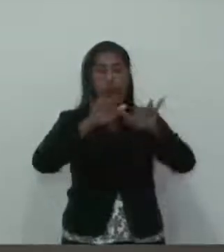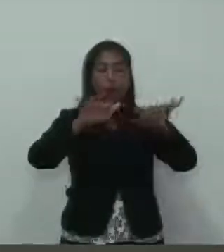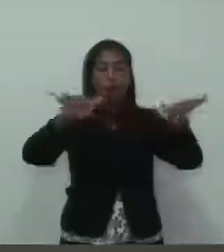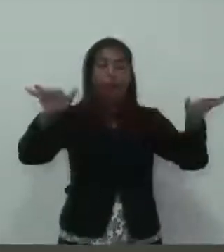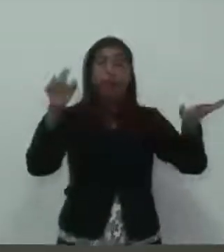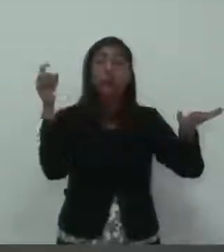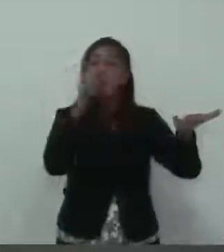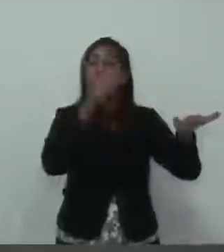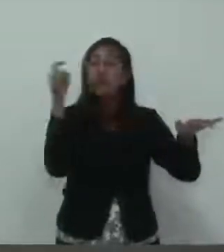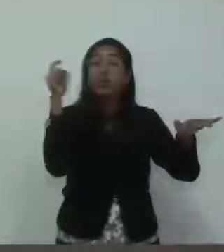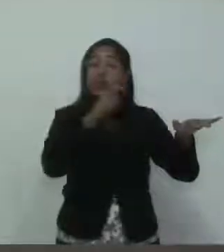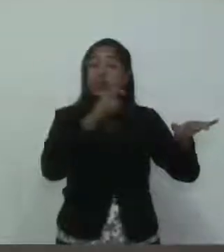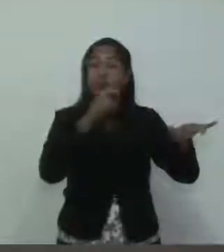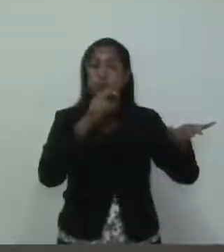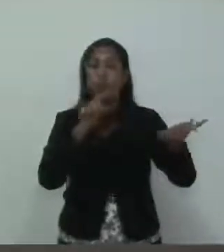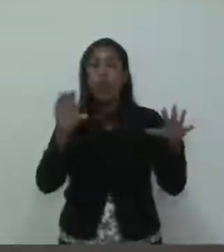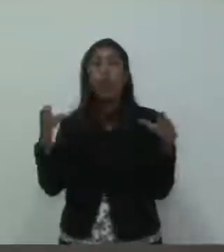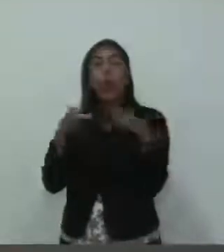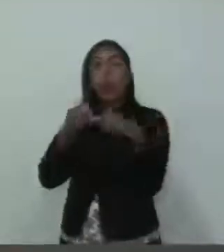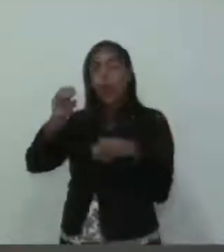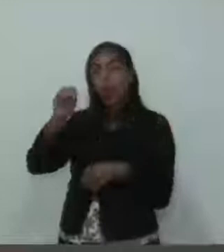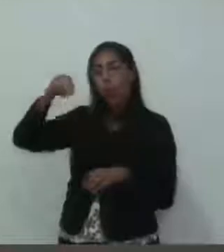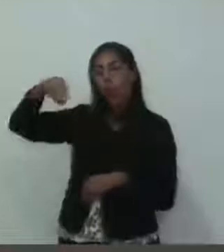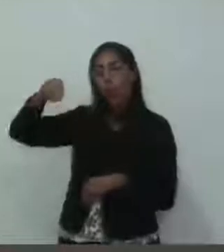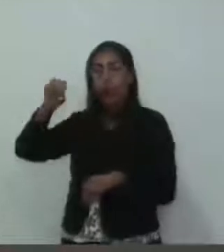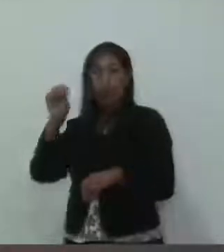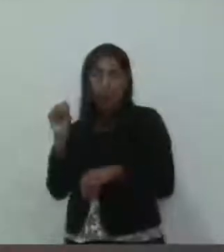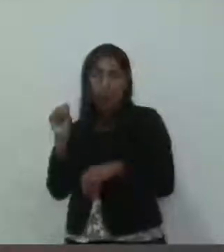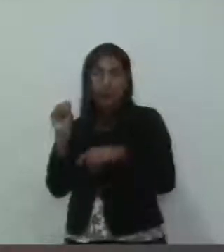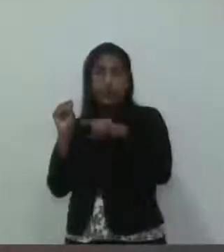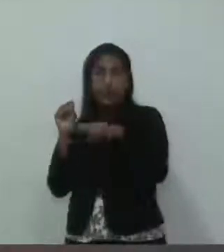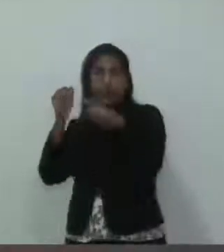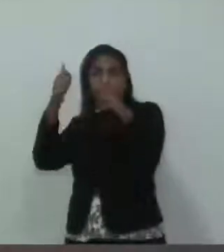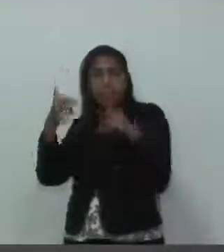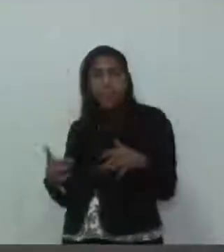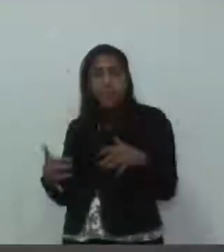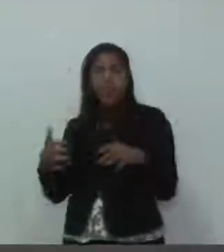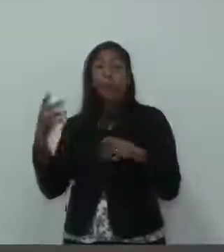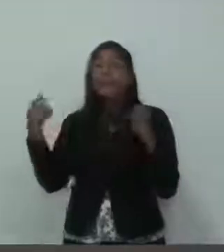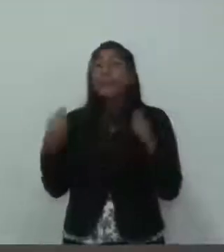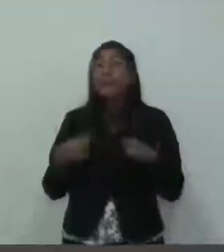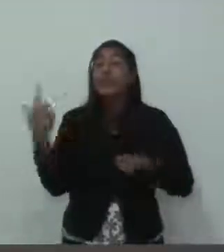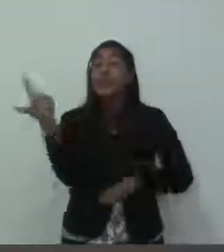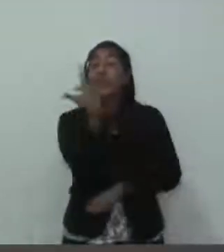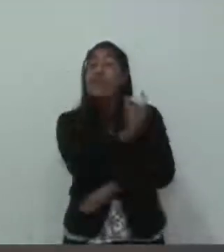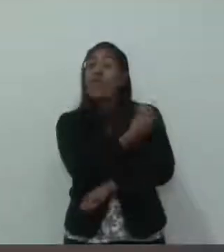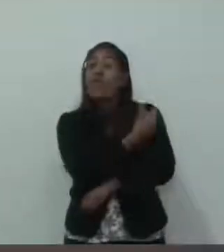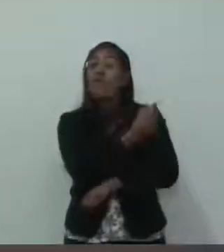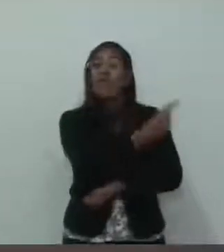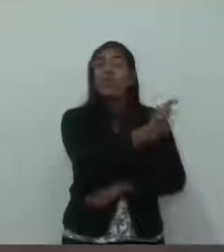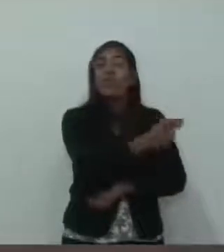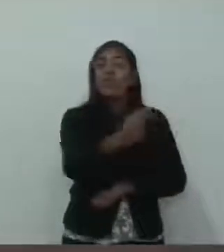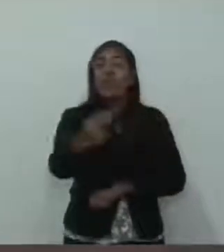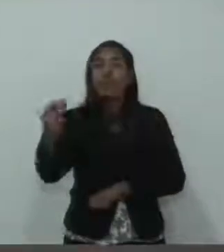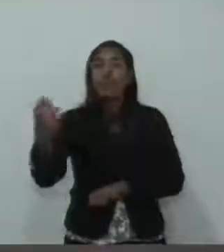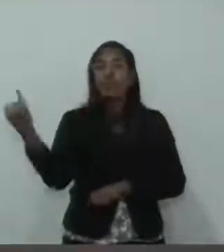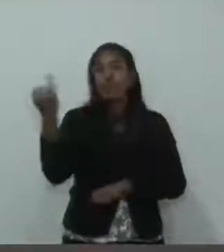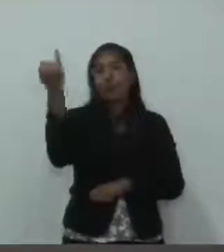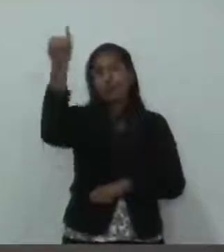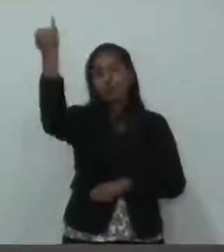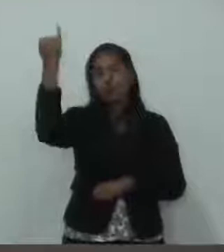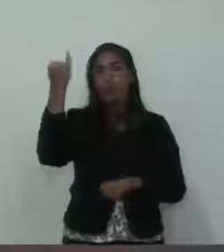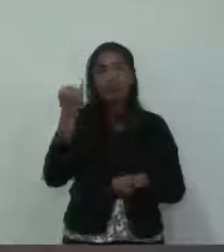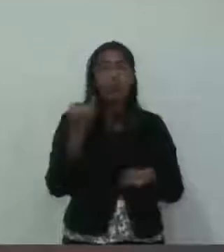única opção para que o sarampo não se propague é a vacinação. E olha só a informação aqui, peguei da Fiocruz, um